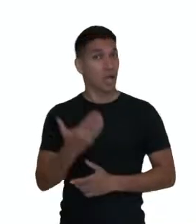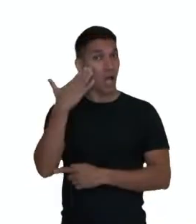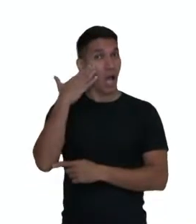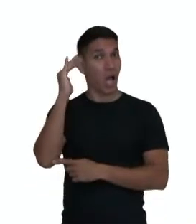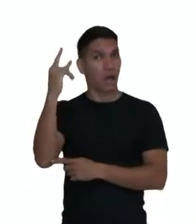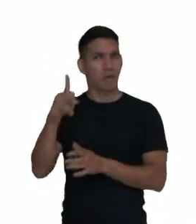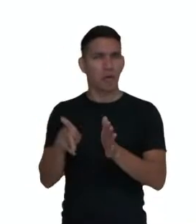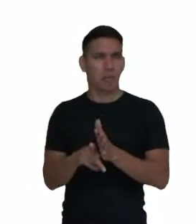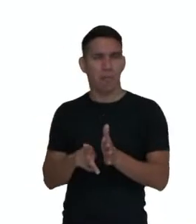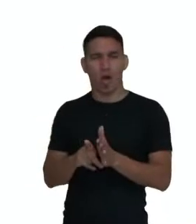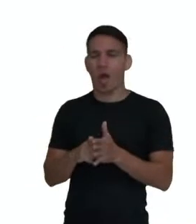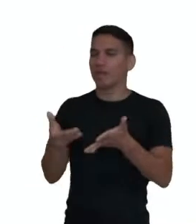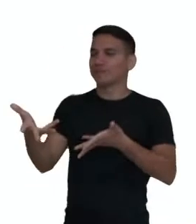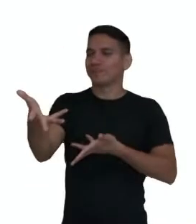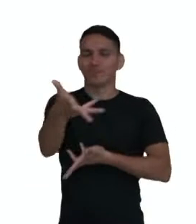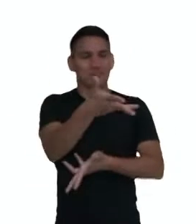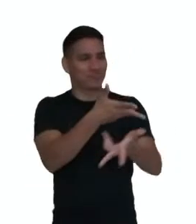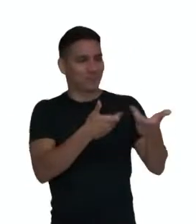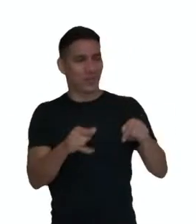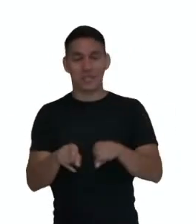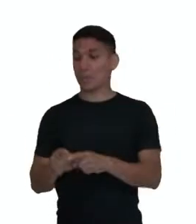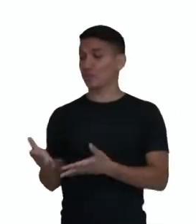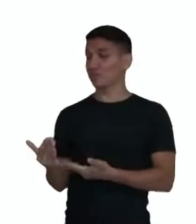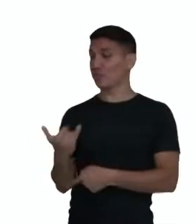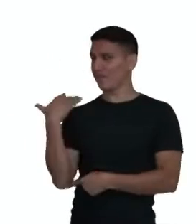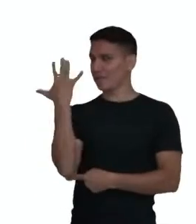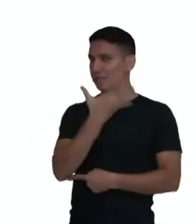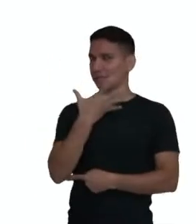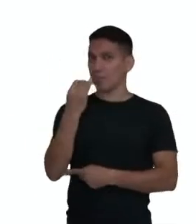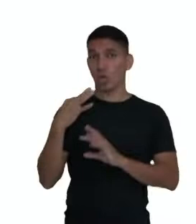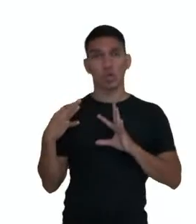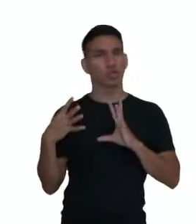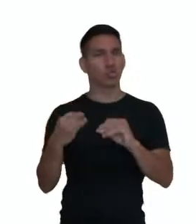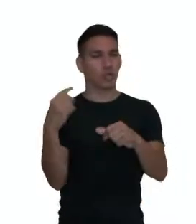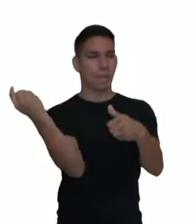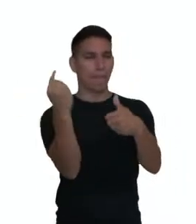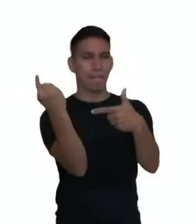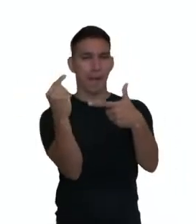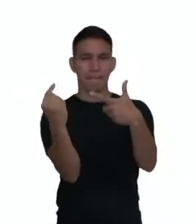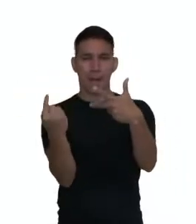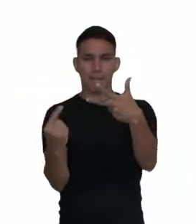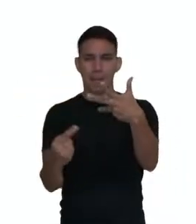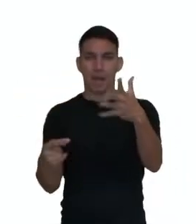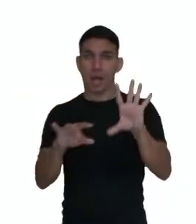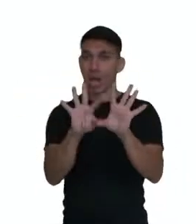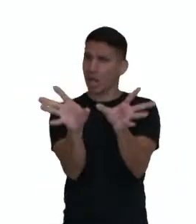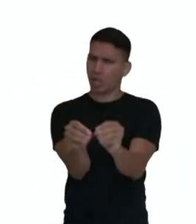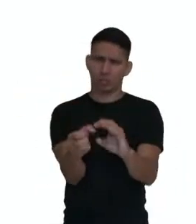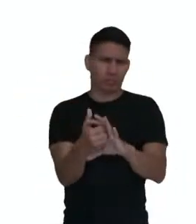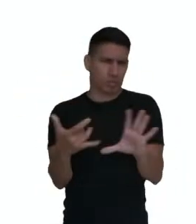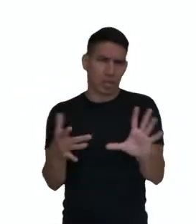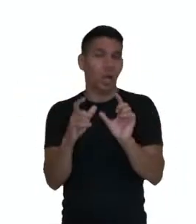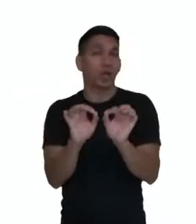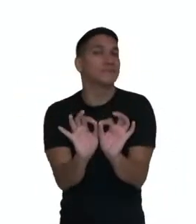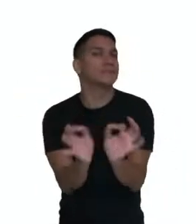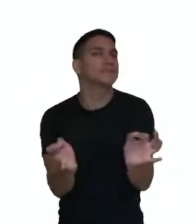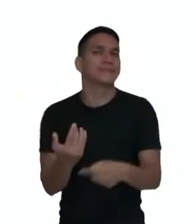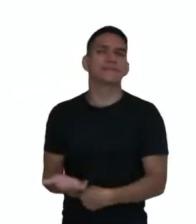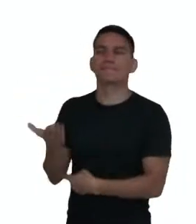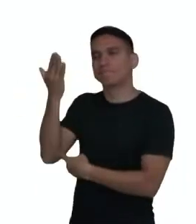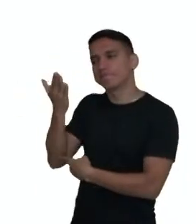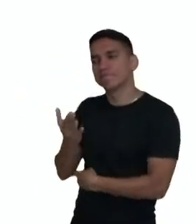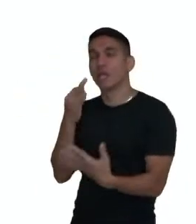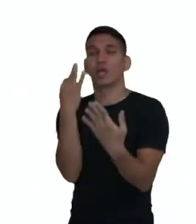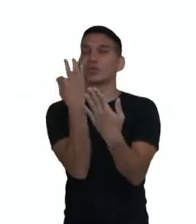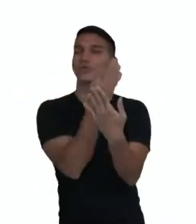Famosa, carismática, jovem e bonita. Todas essas características são um resumo muito simplista de quem é